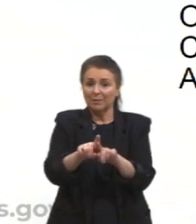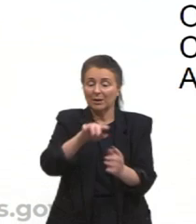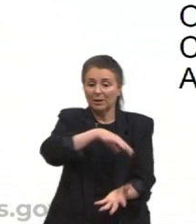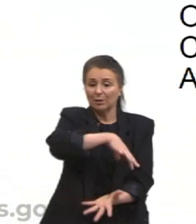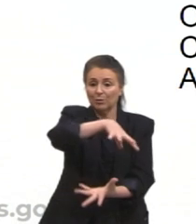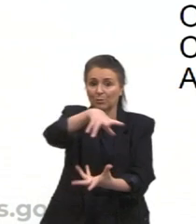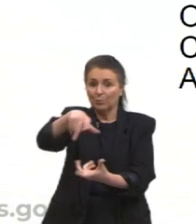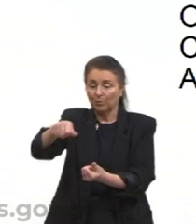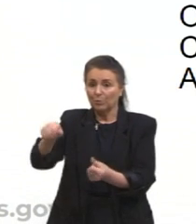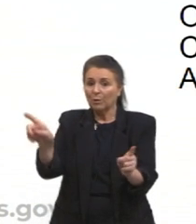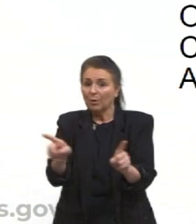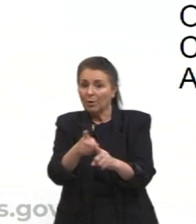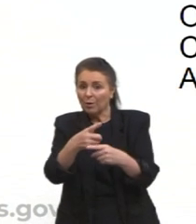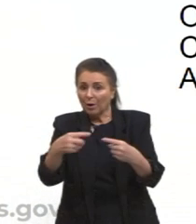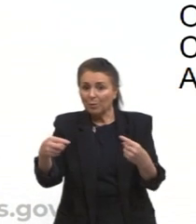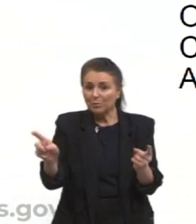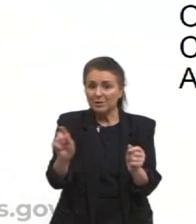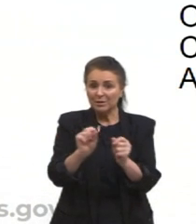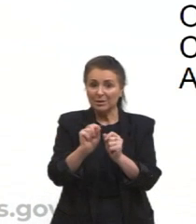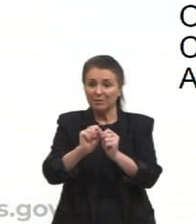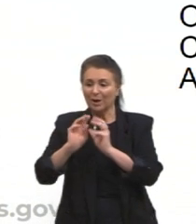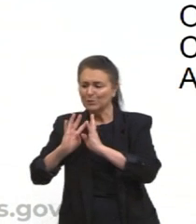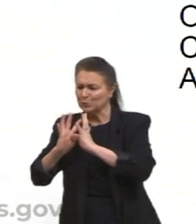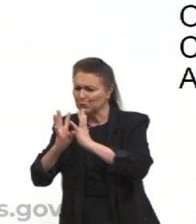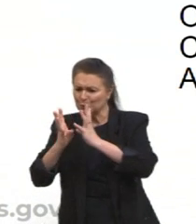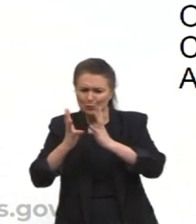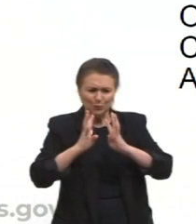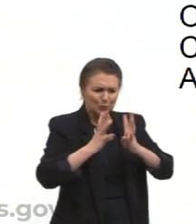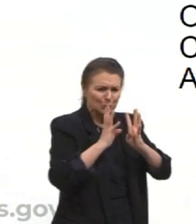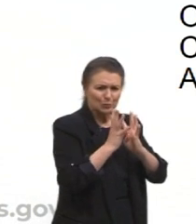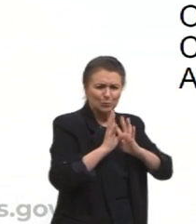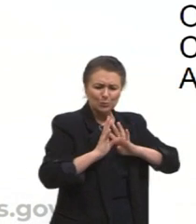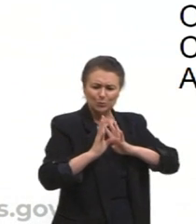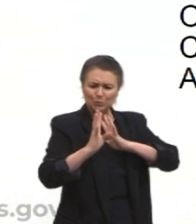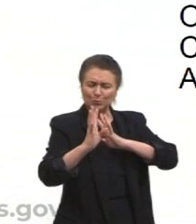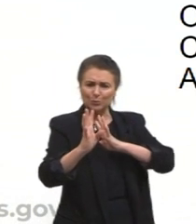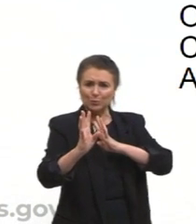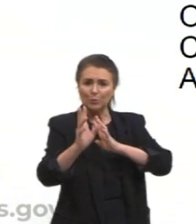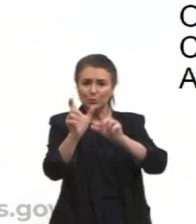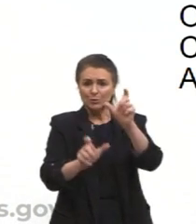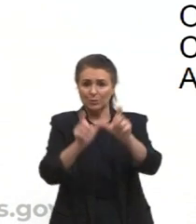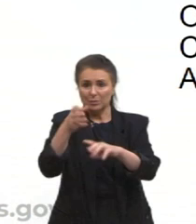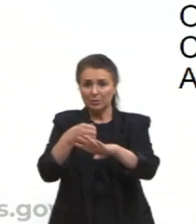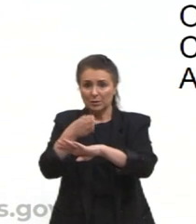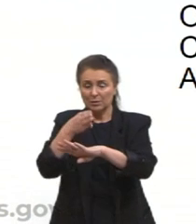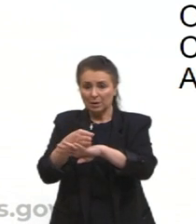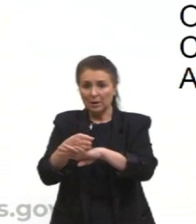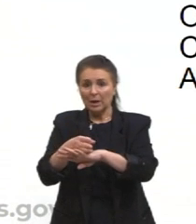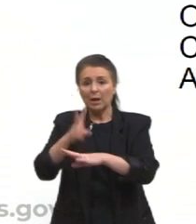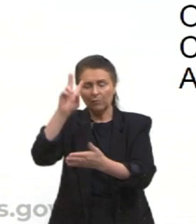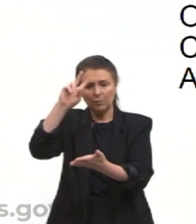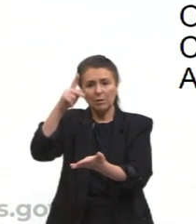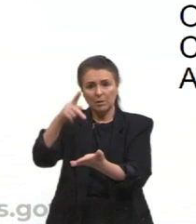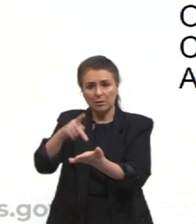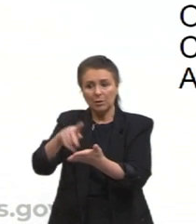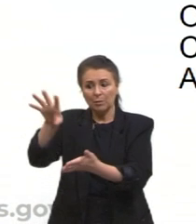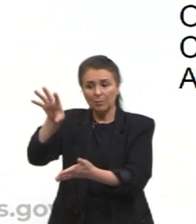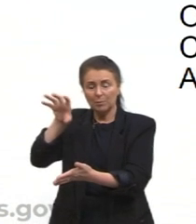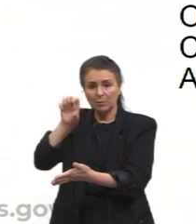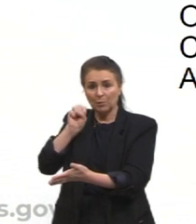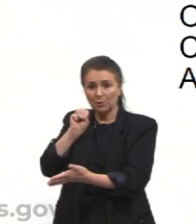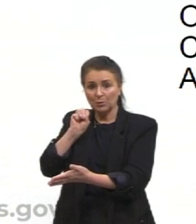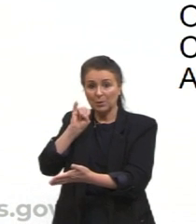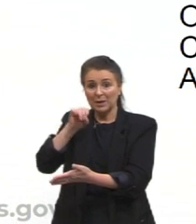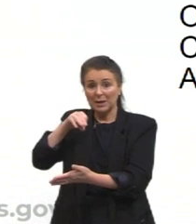que hipnotiza milhões e Dalton no carnaval no estado foi oficialmente reconhecida como patrimônio material da humanidade